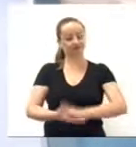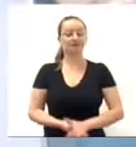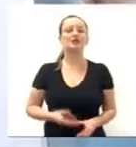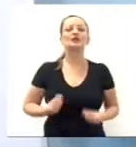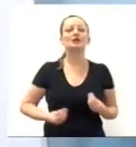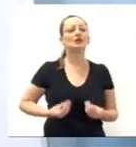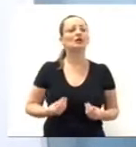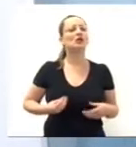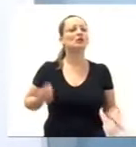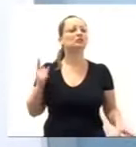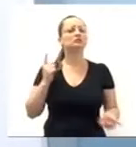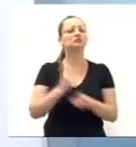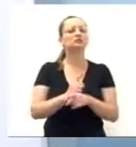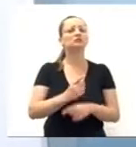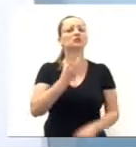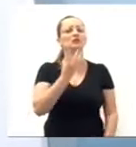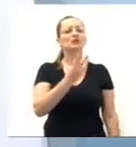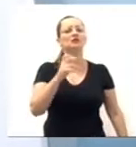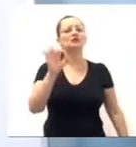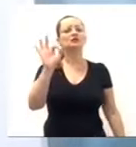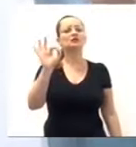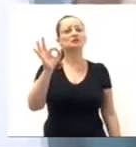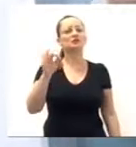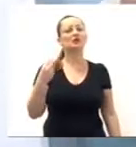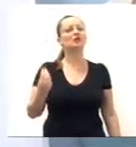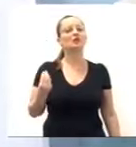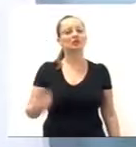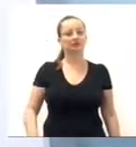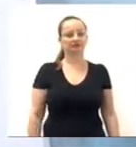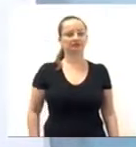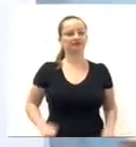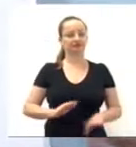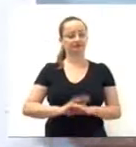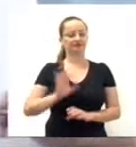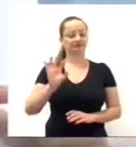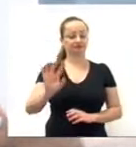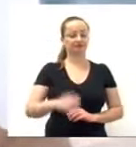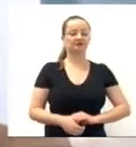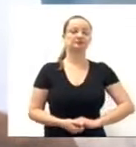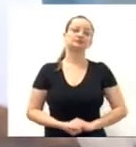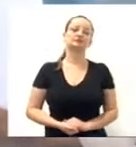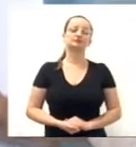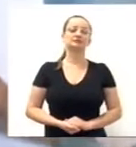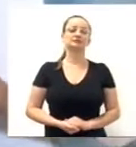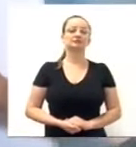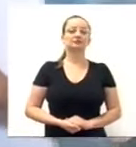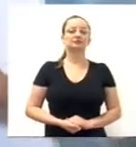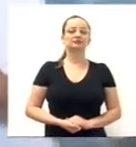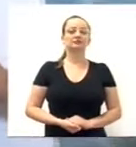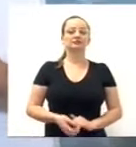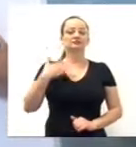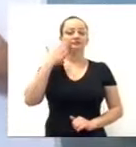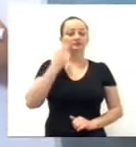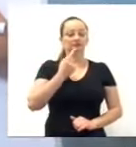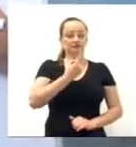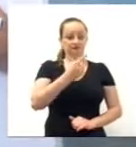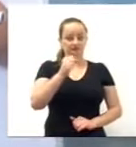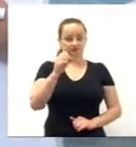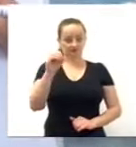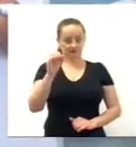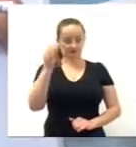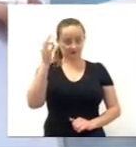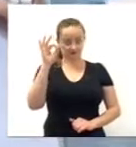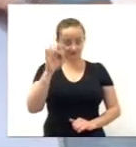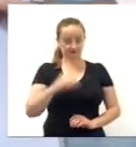que eu chego no 45 graus? Eu vou fazer da seguinte maneira. Bom, eu sei que 180